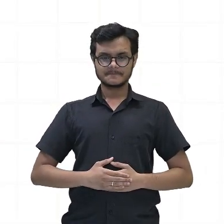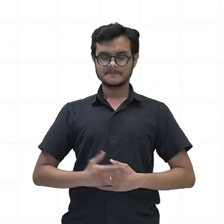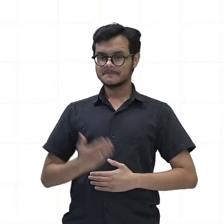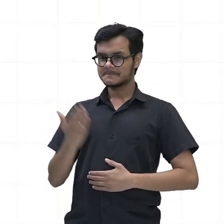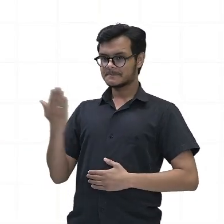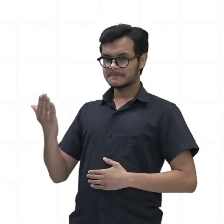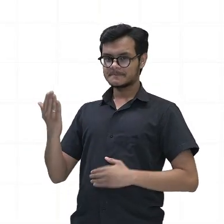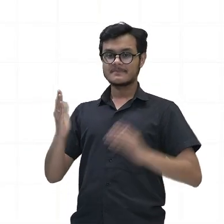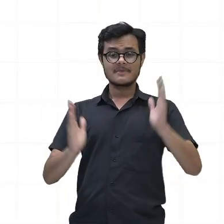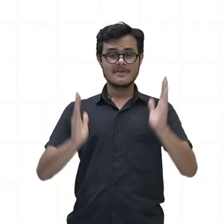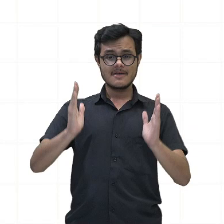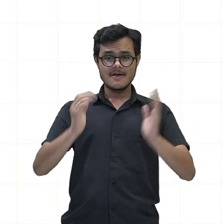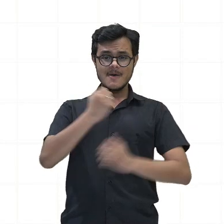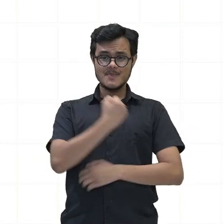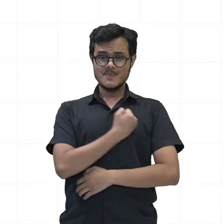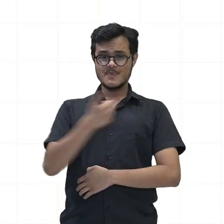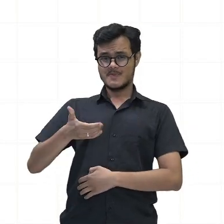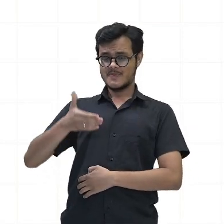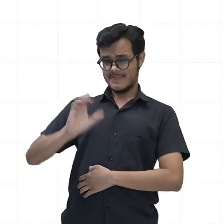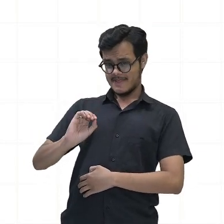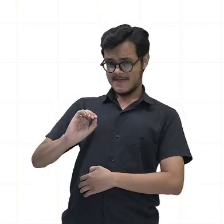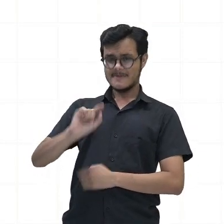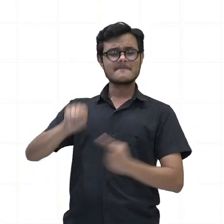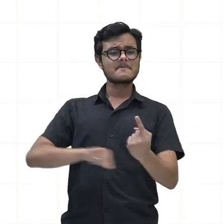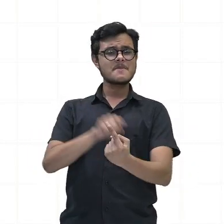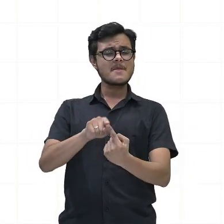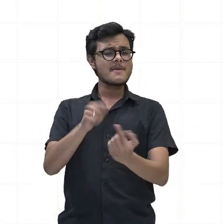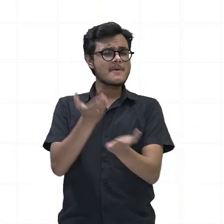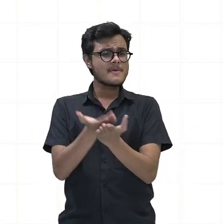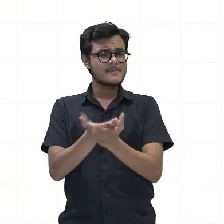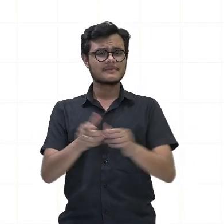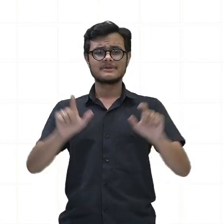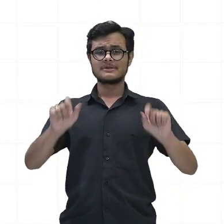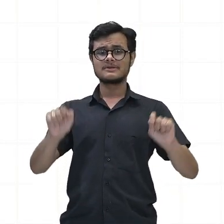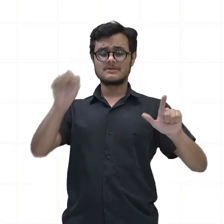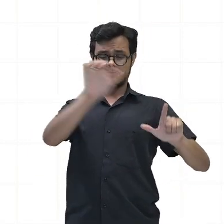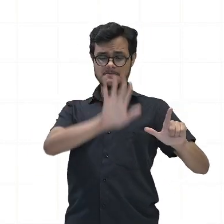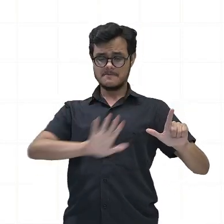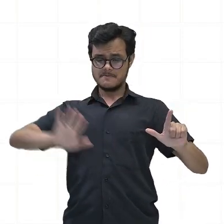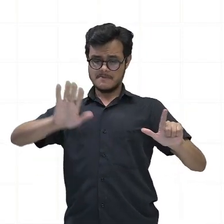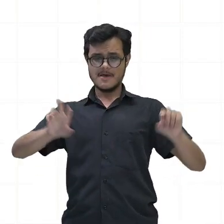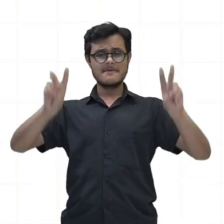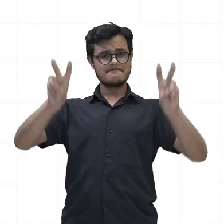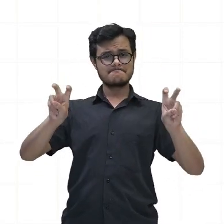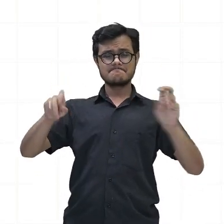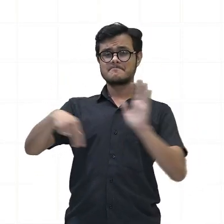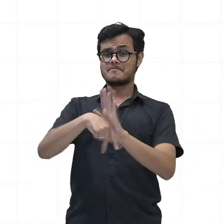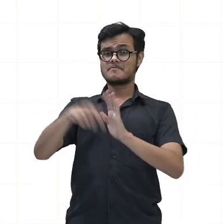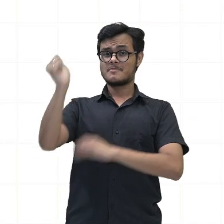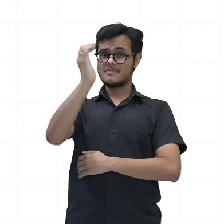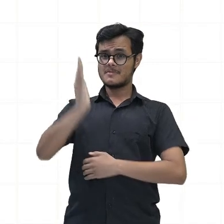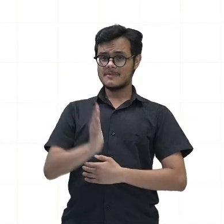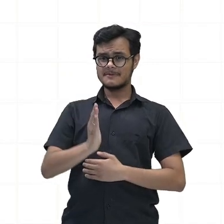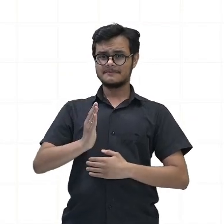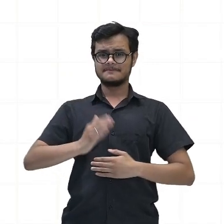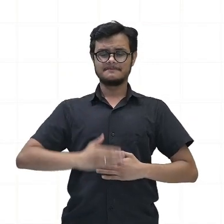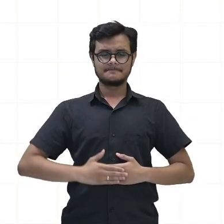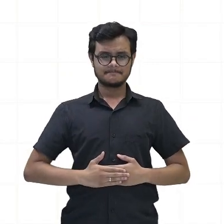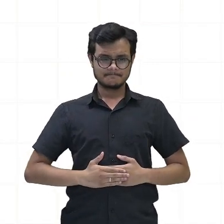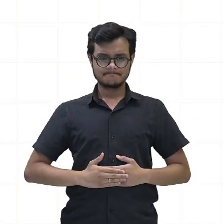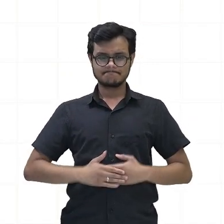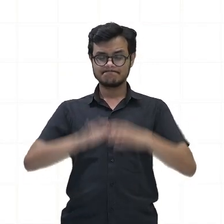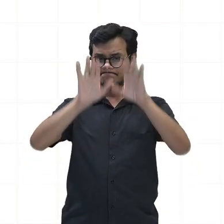Então temos aí, olha, a nossa aula de número 10, com o objeto de conhecimento, mapas temáticos do